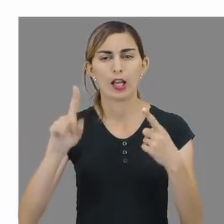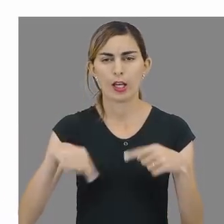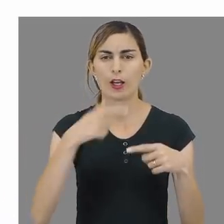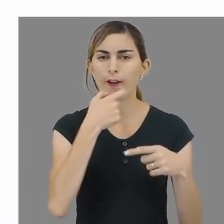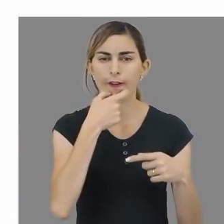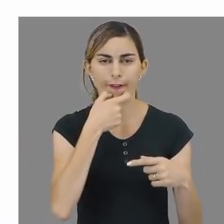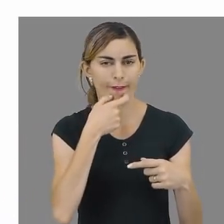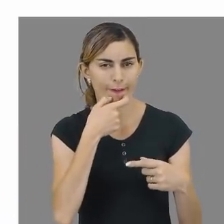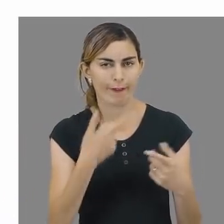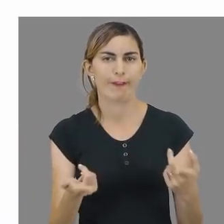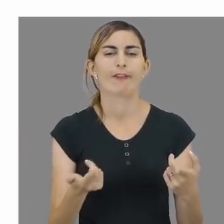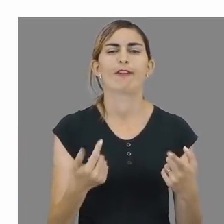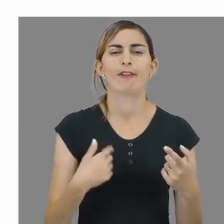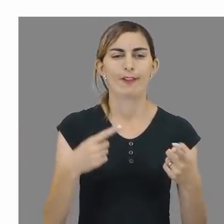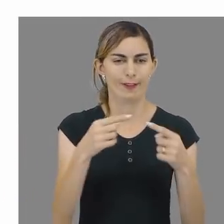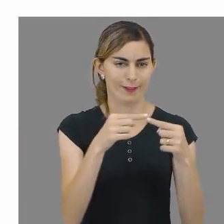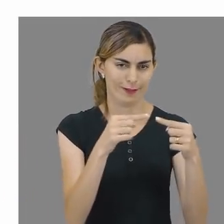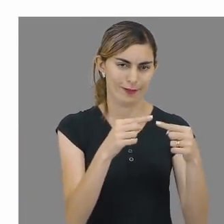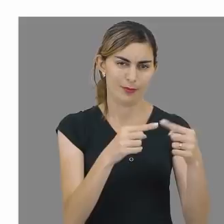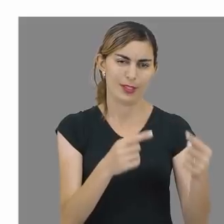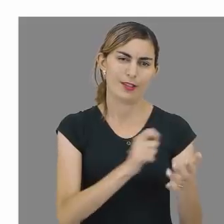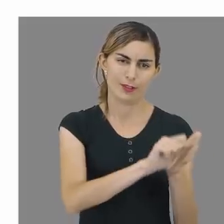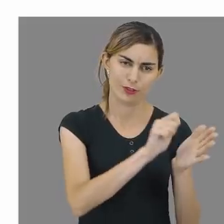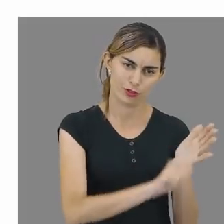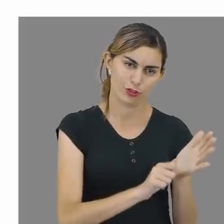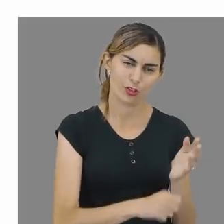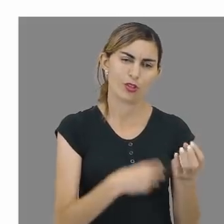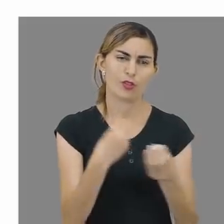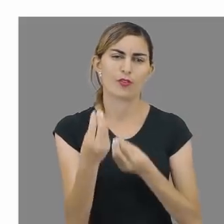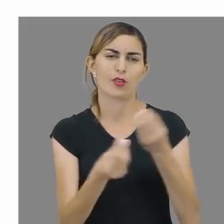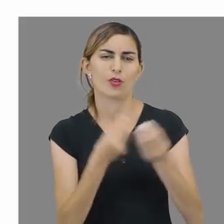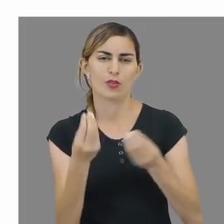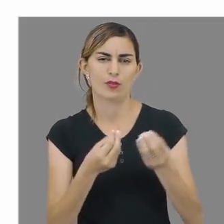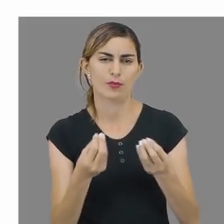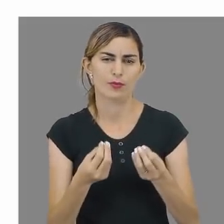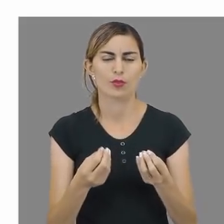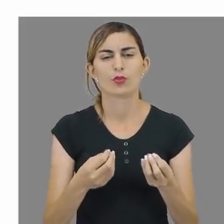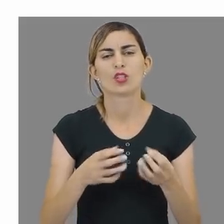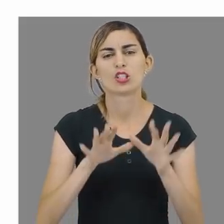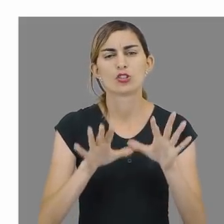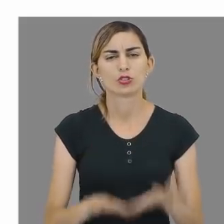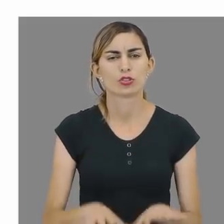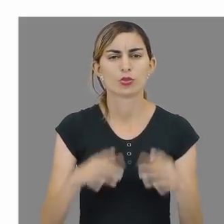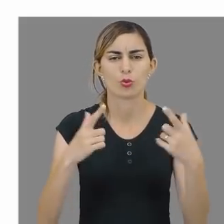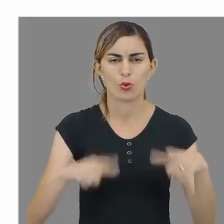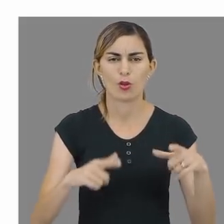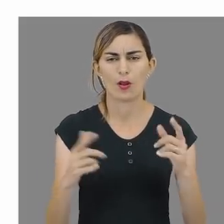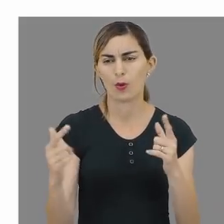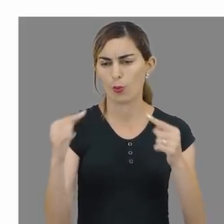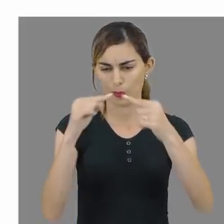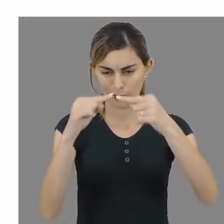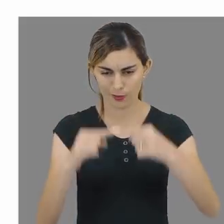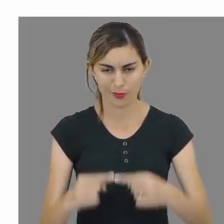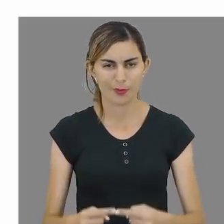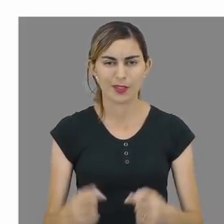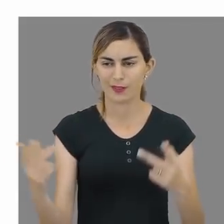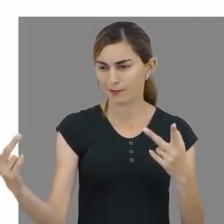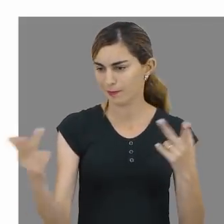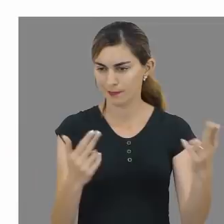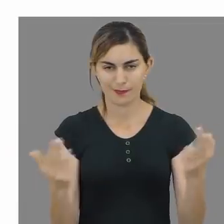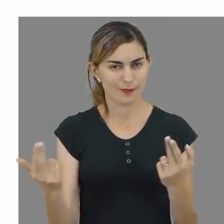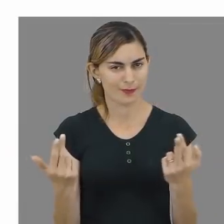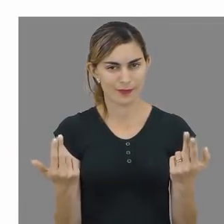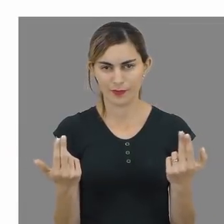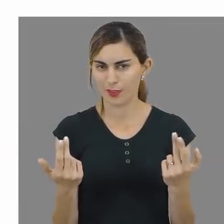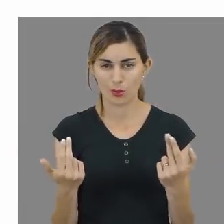Portugal e outro de ALGOL, o comando escreva e o comando write, por exemplo, estão exercendo a mesma função.